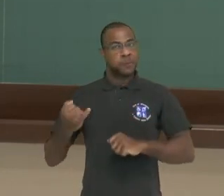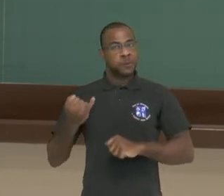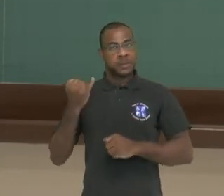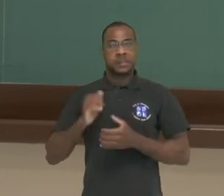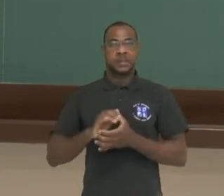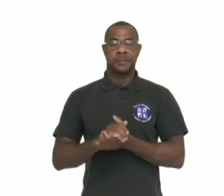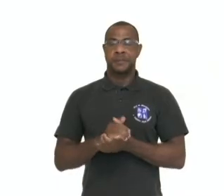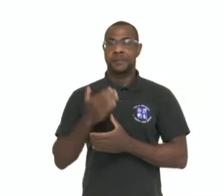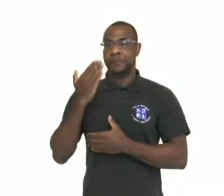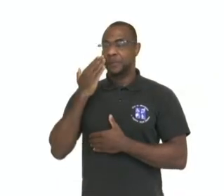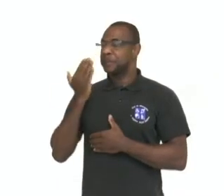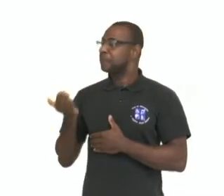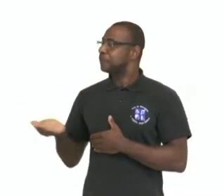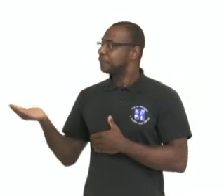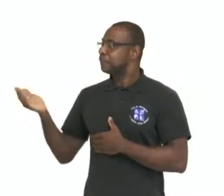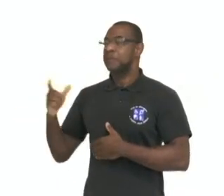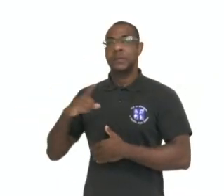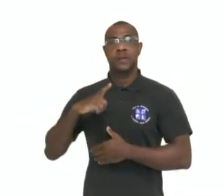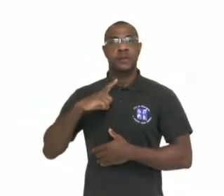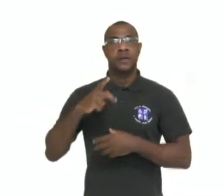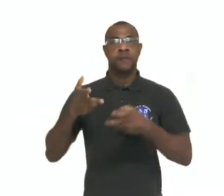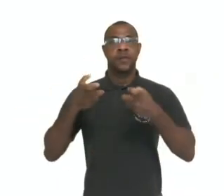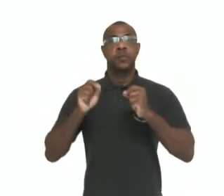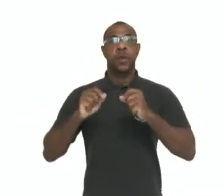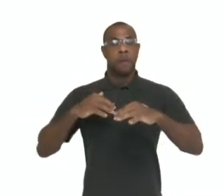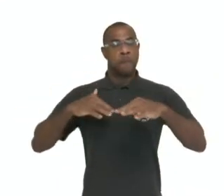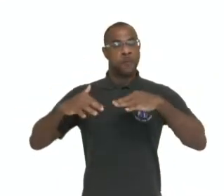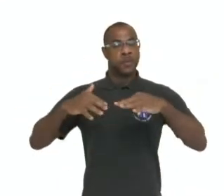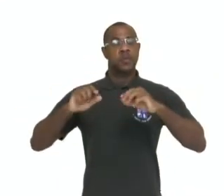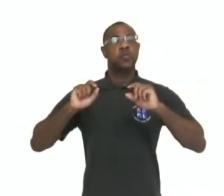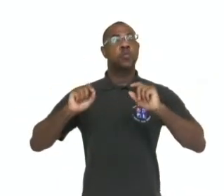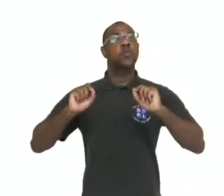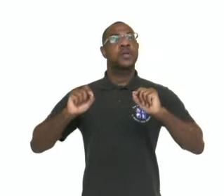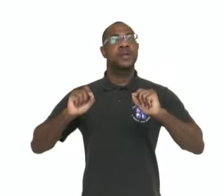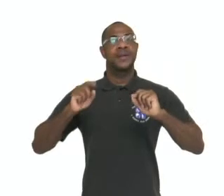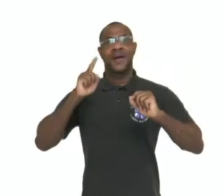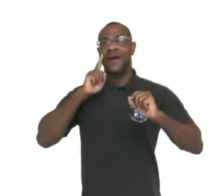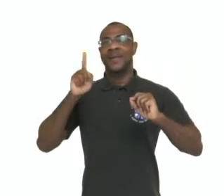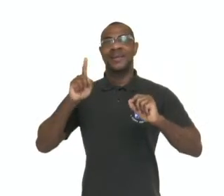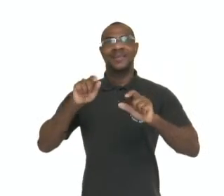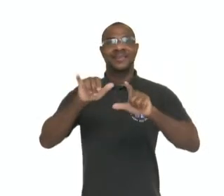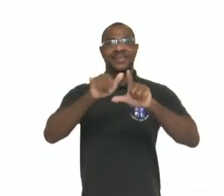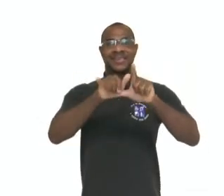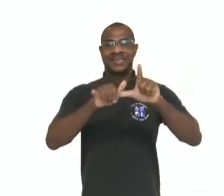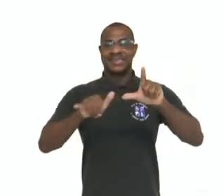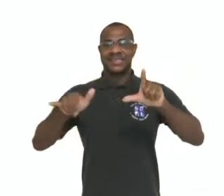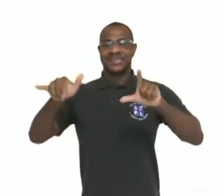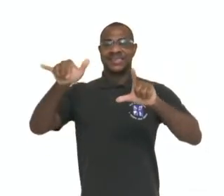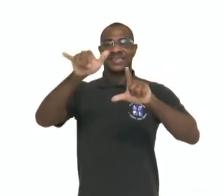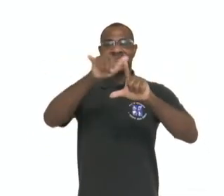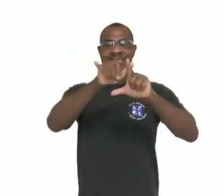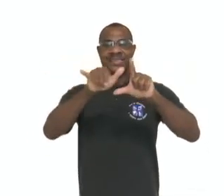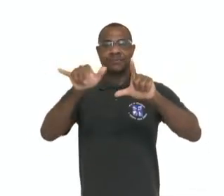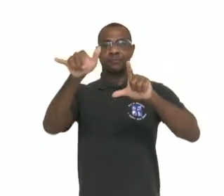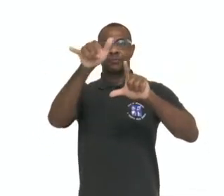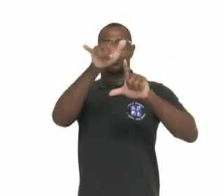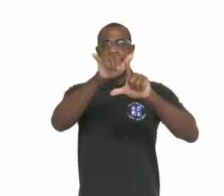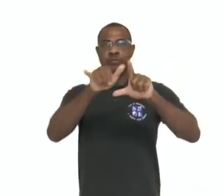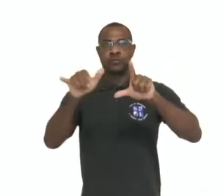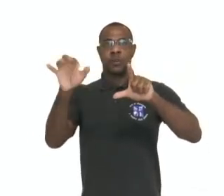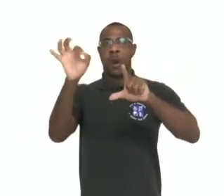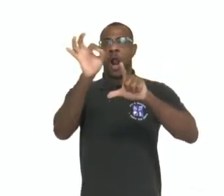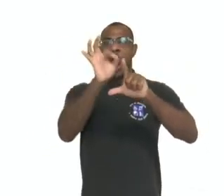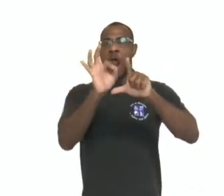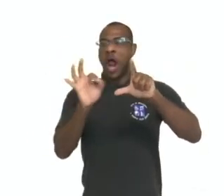aqui a gente está vendo a movimentação, aqui essa imagem ela relata para nós um